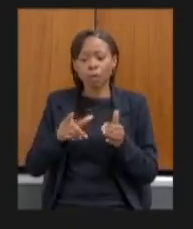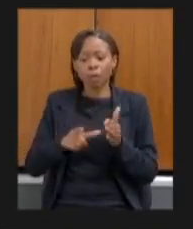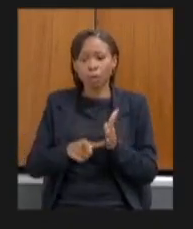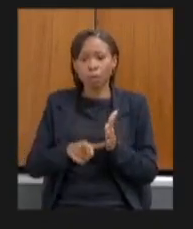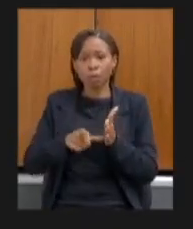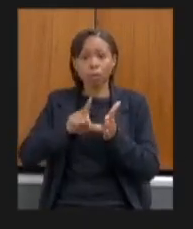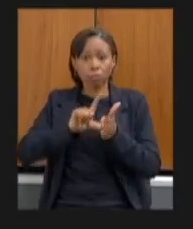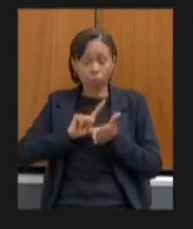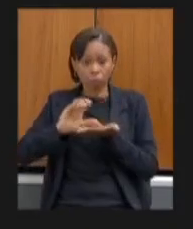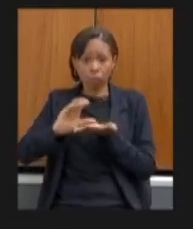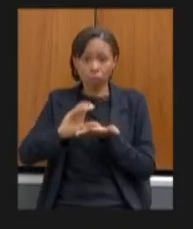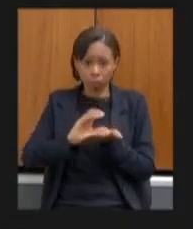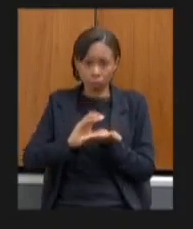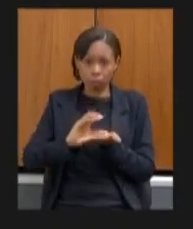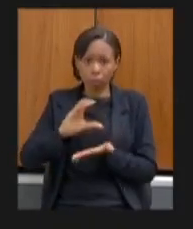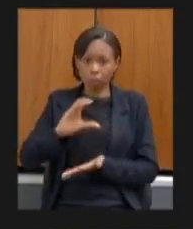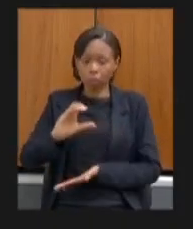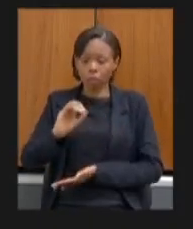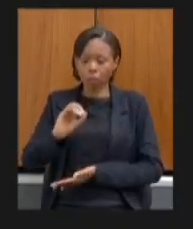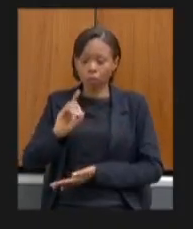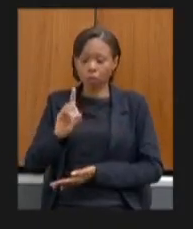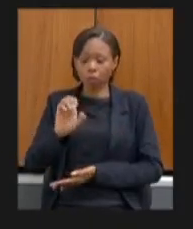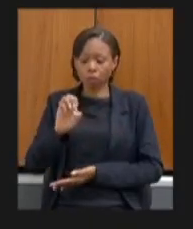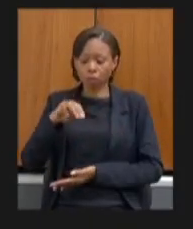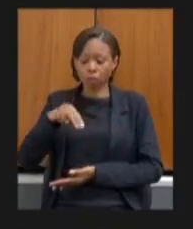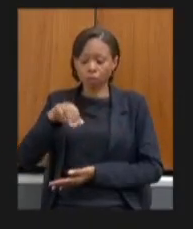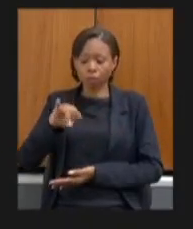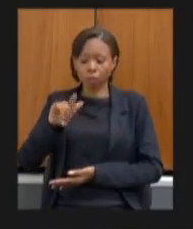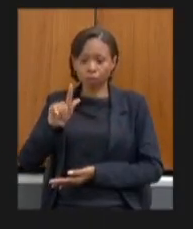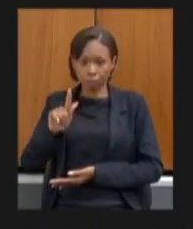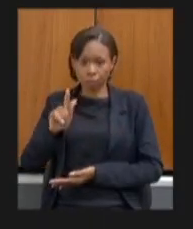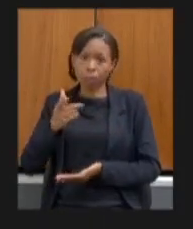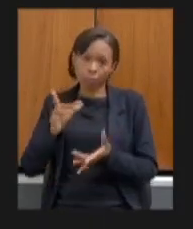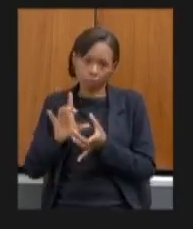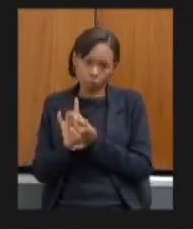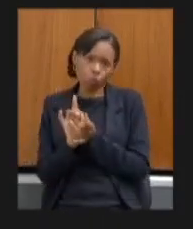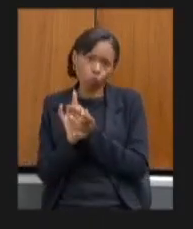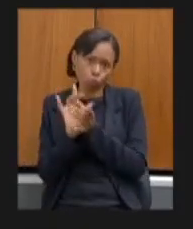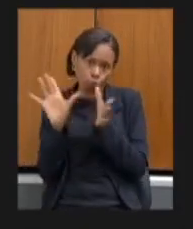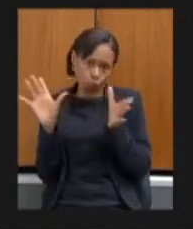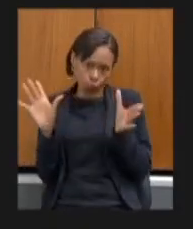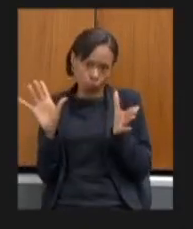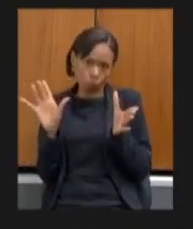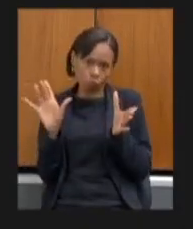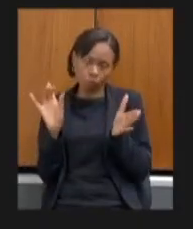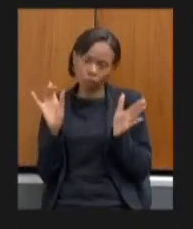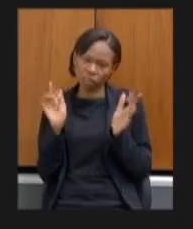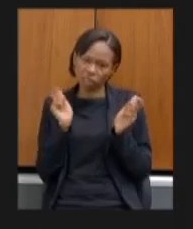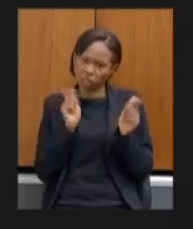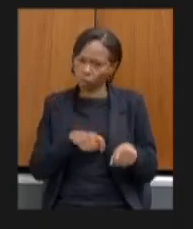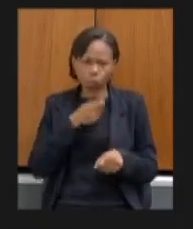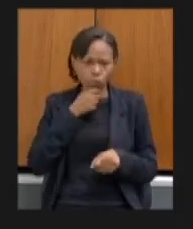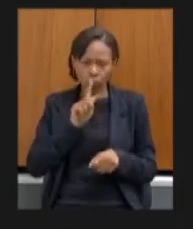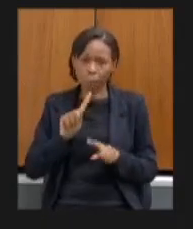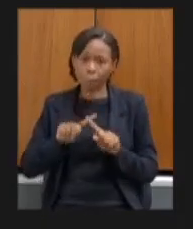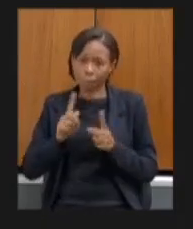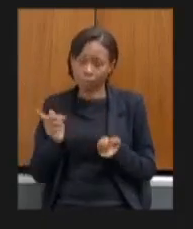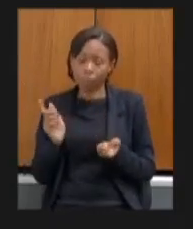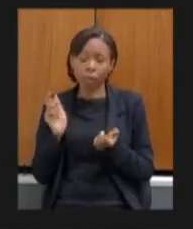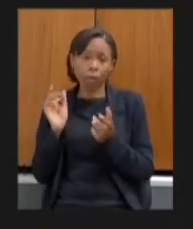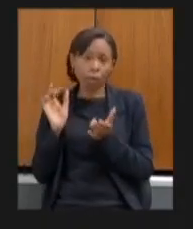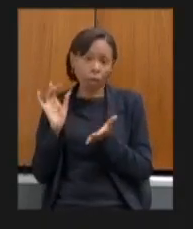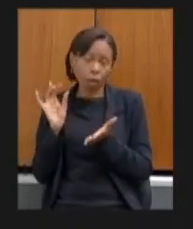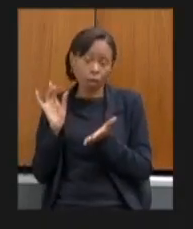foi autorizada pela Assembleia, ainda não efetivada, mas foi aprovada com uma justificativa muito forte do governo como